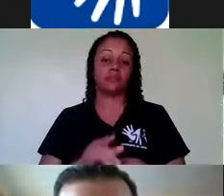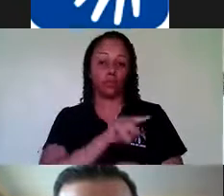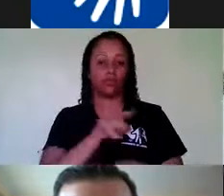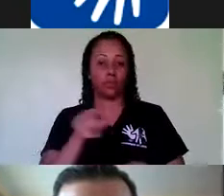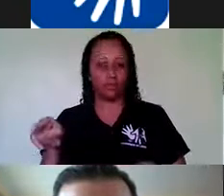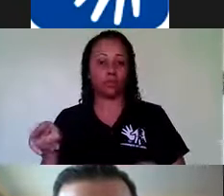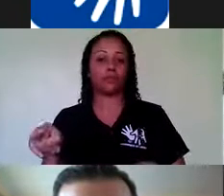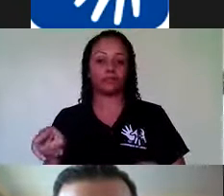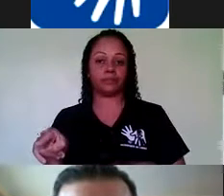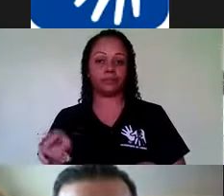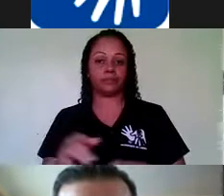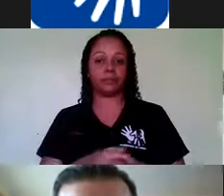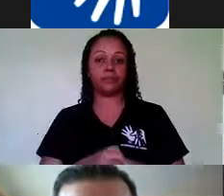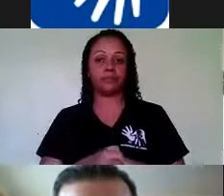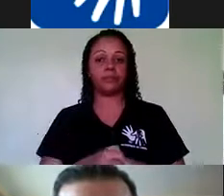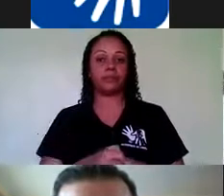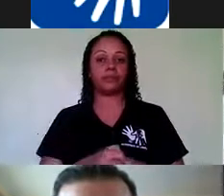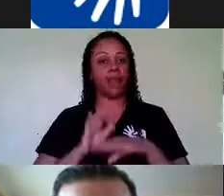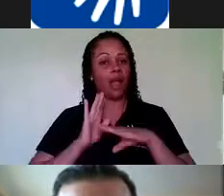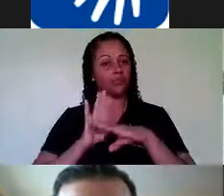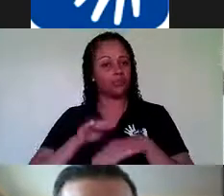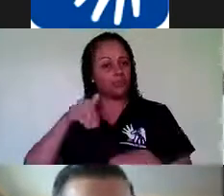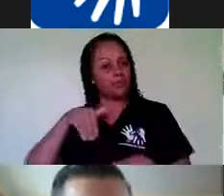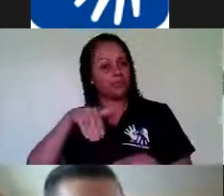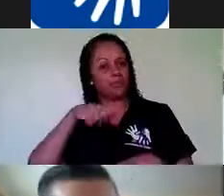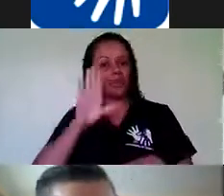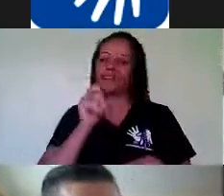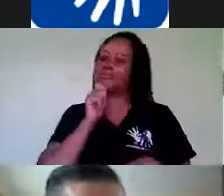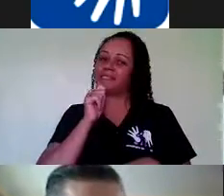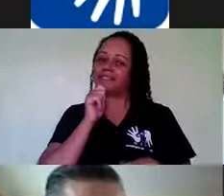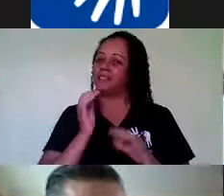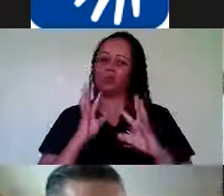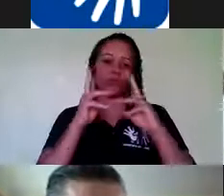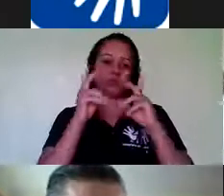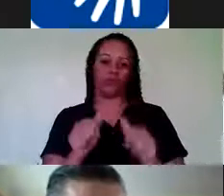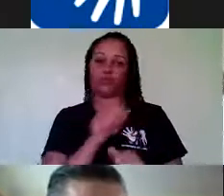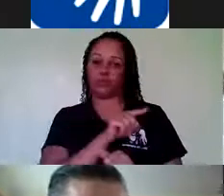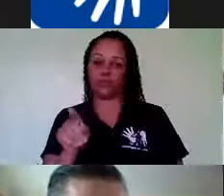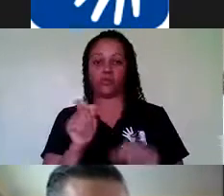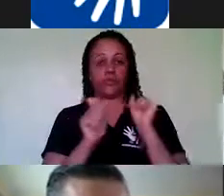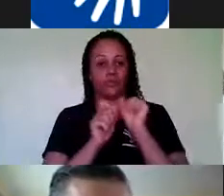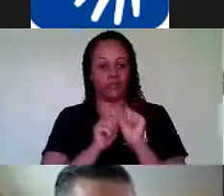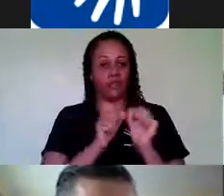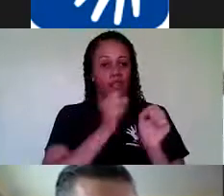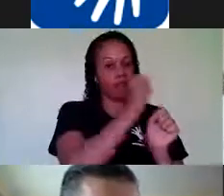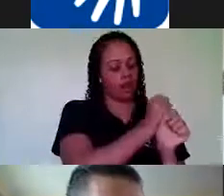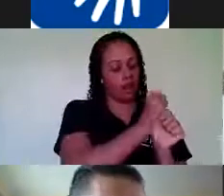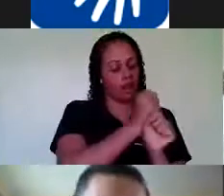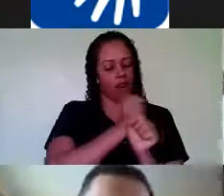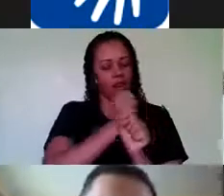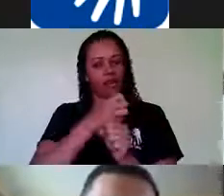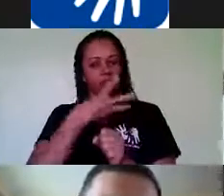né? Contribuir mais ainda por tudo que vocês vêm fazendo, né, nesses 30 anos aí da ação